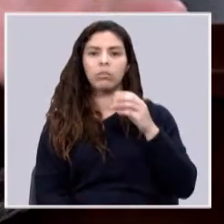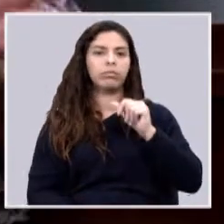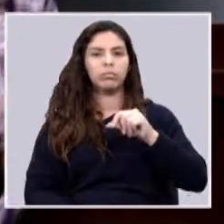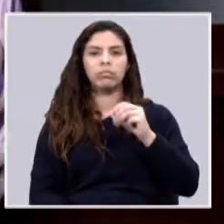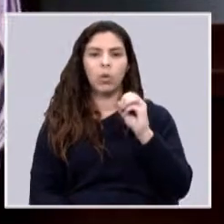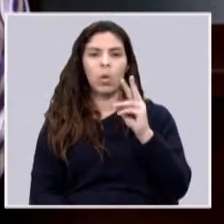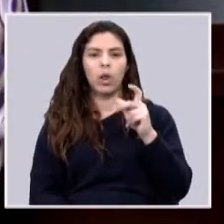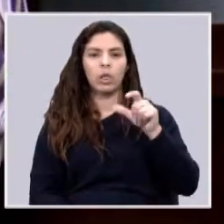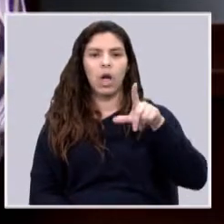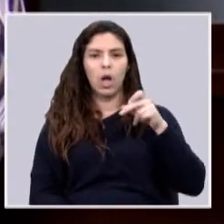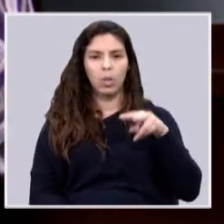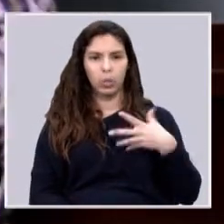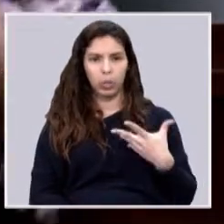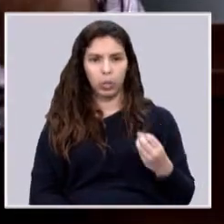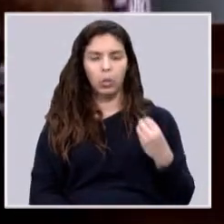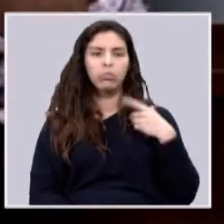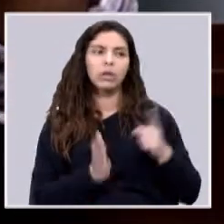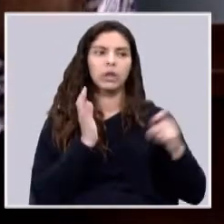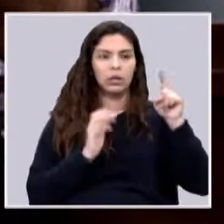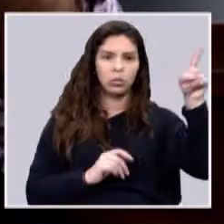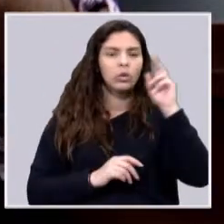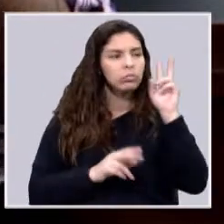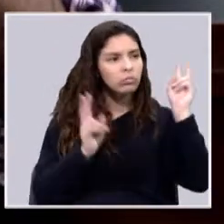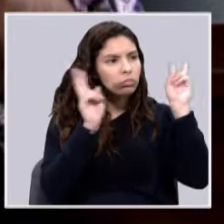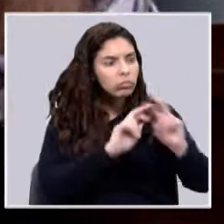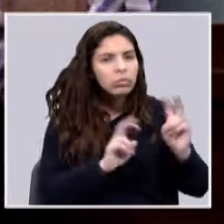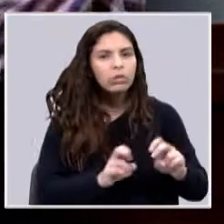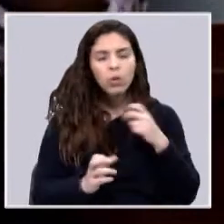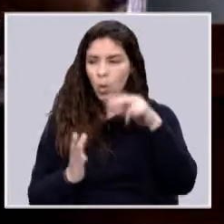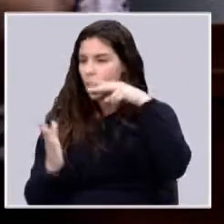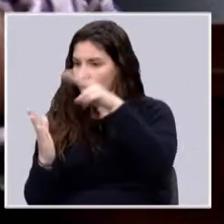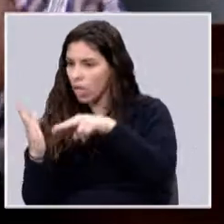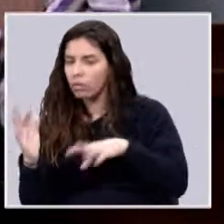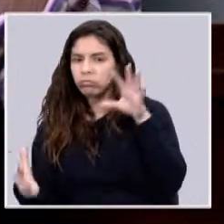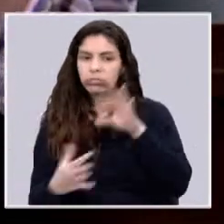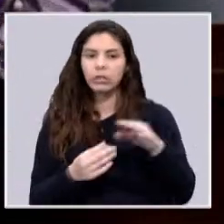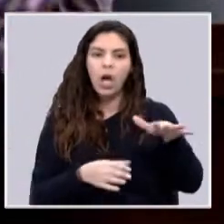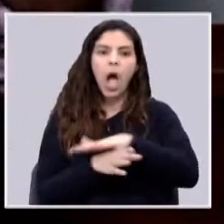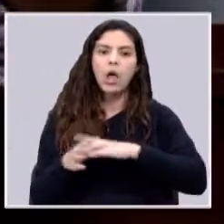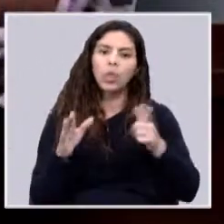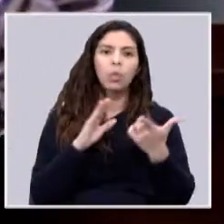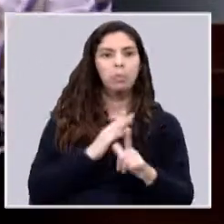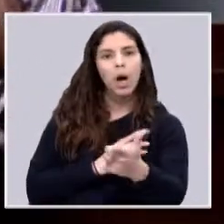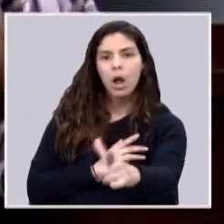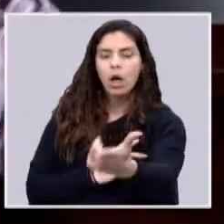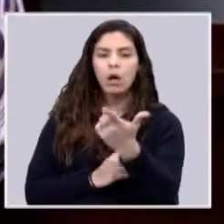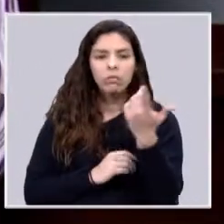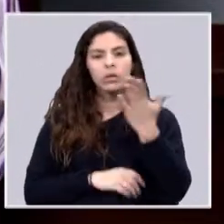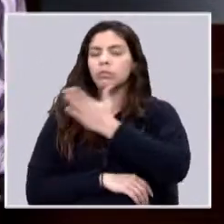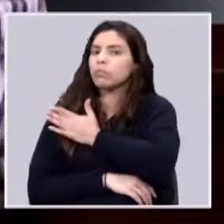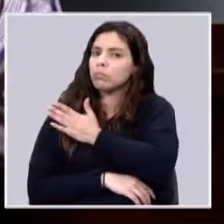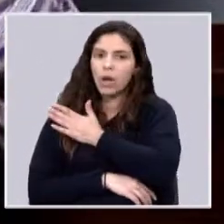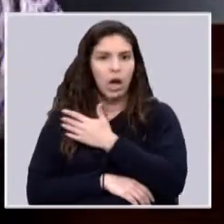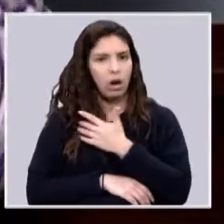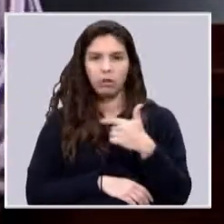em Orlando. E quanto mais leio sobre tubarões, quanto mais vejo em livros, televisão,